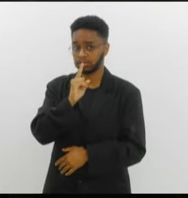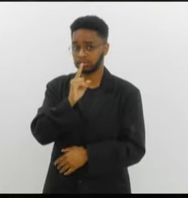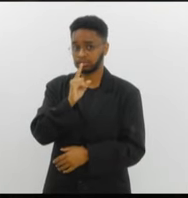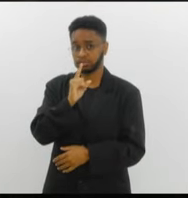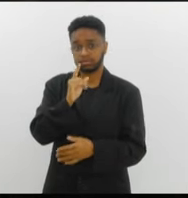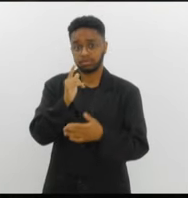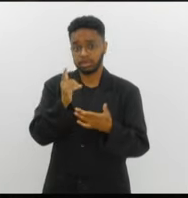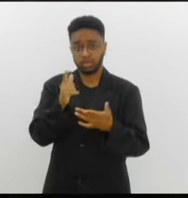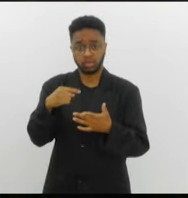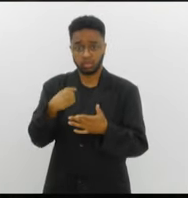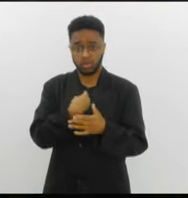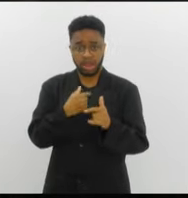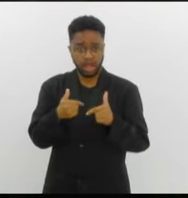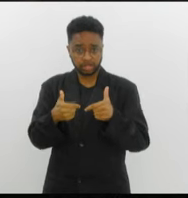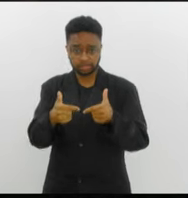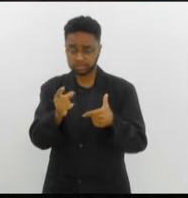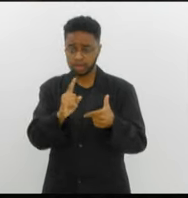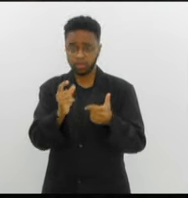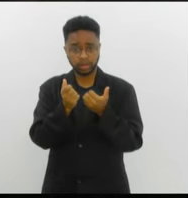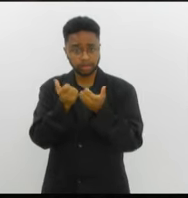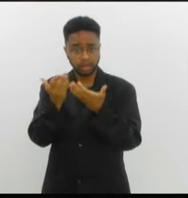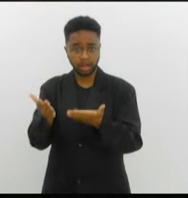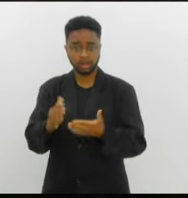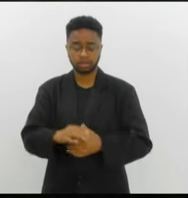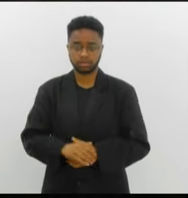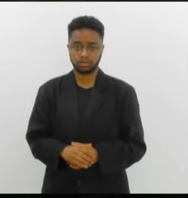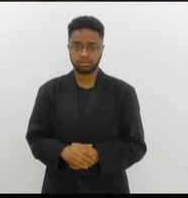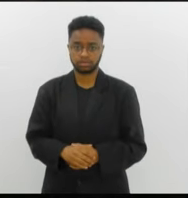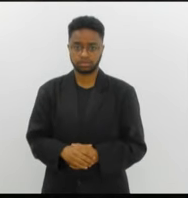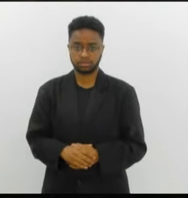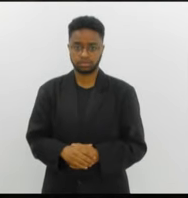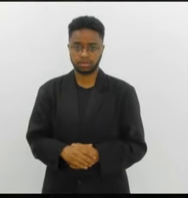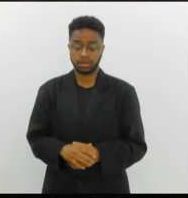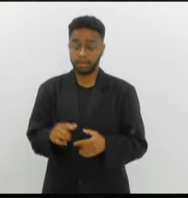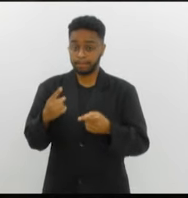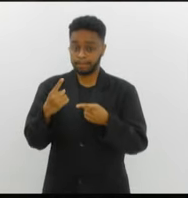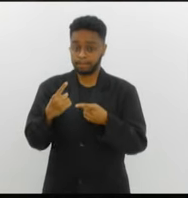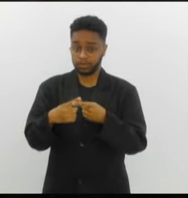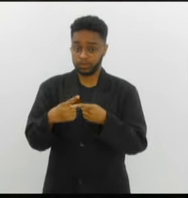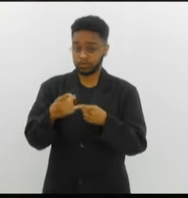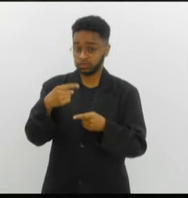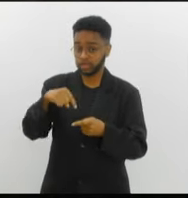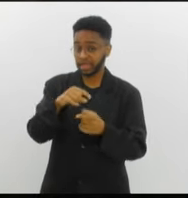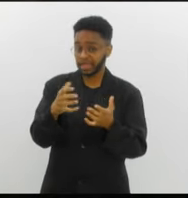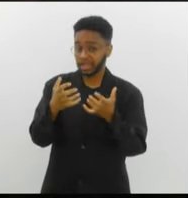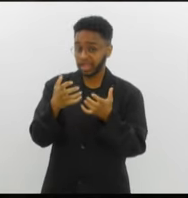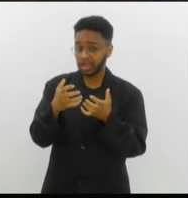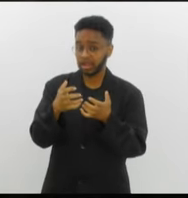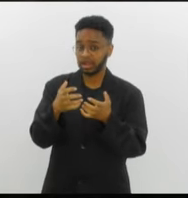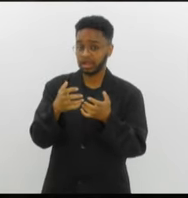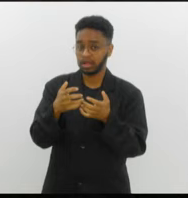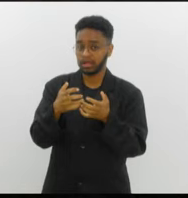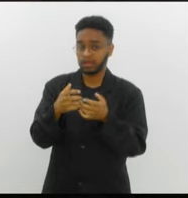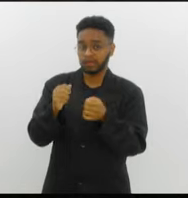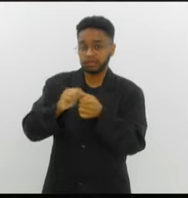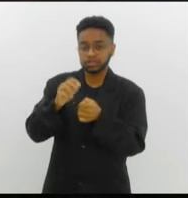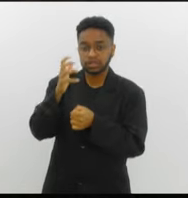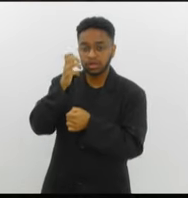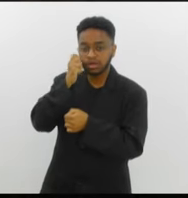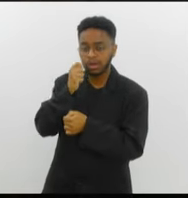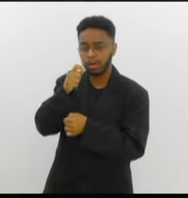espere intervir, entregue. Agora, querer criar constrangimentos para